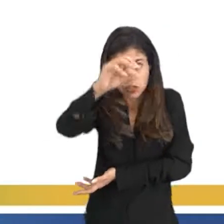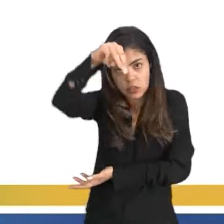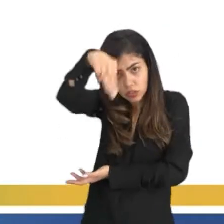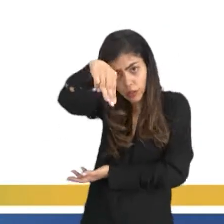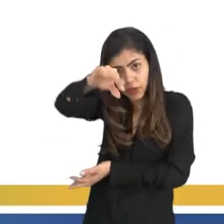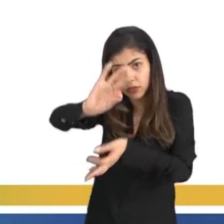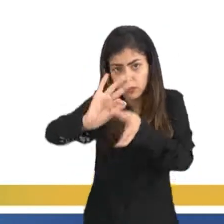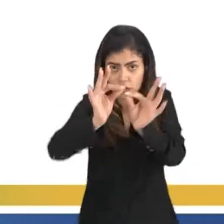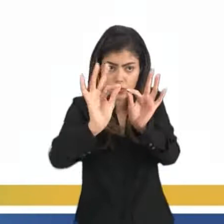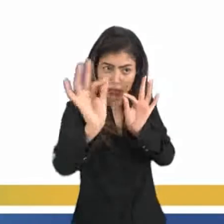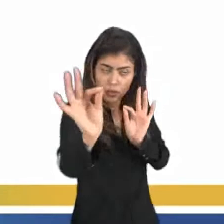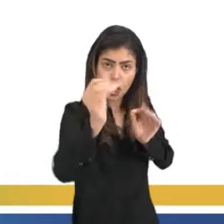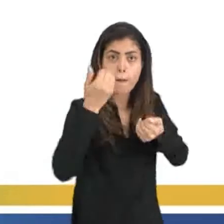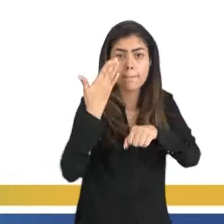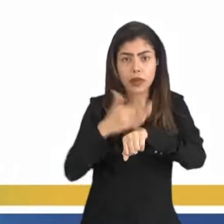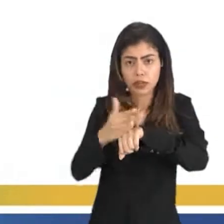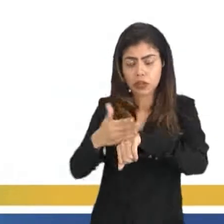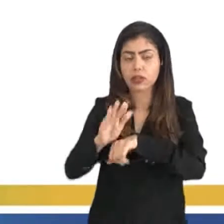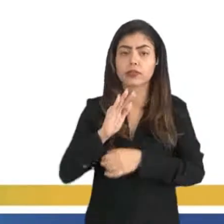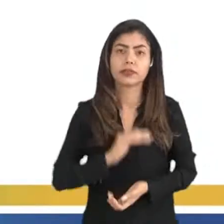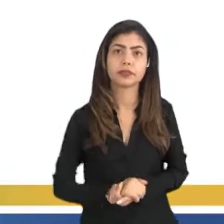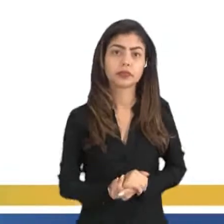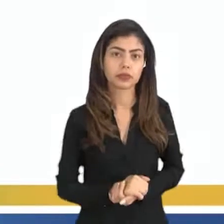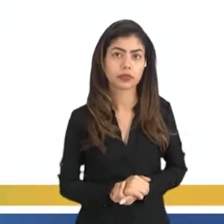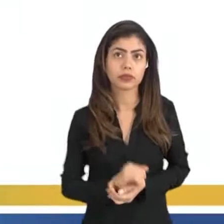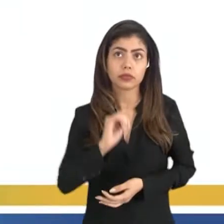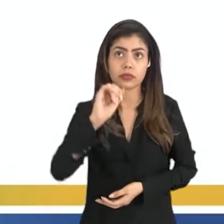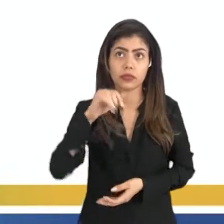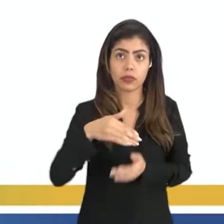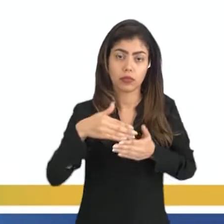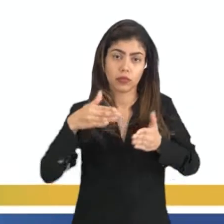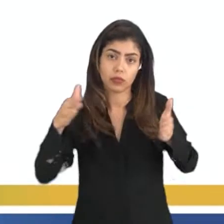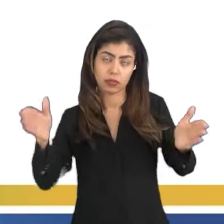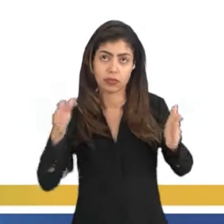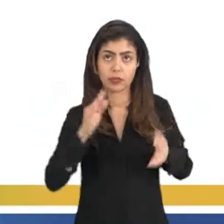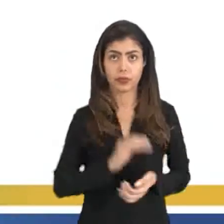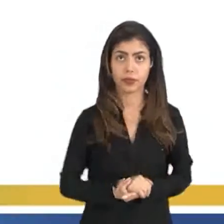diâmetro, sendo praticado com a calote aberta, né, do